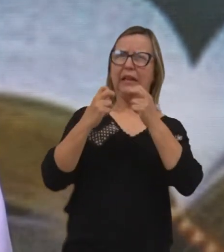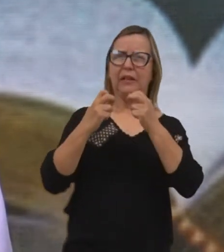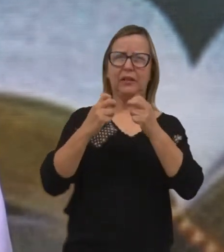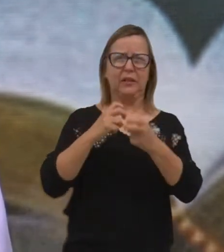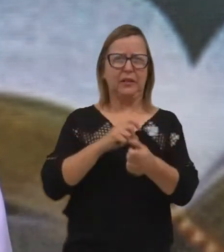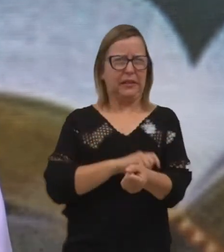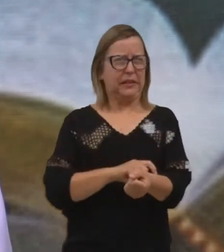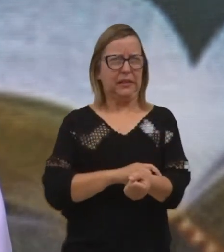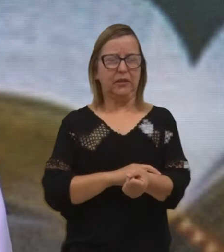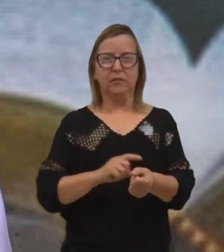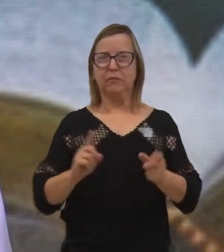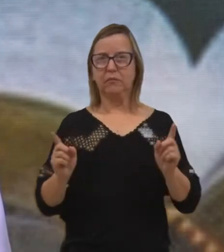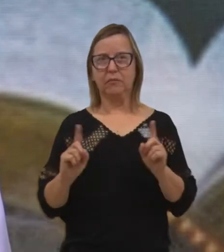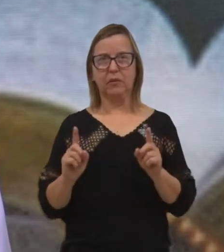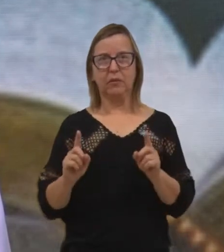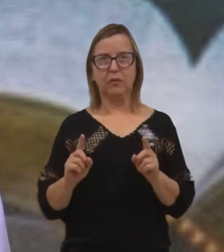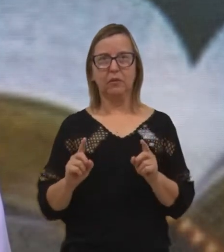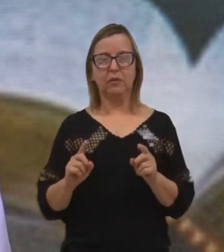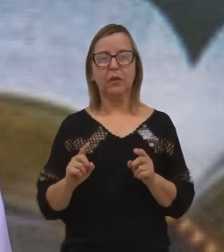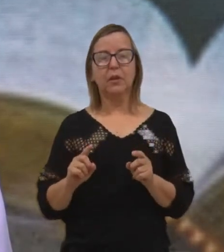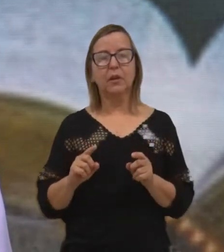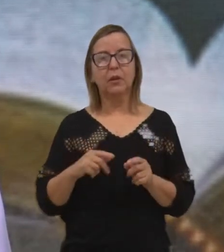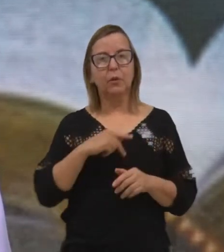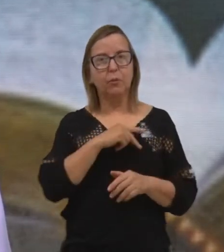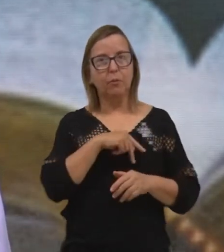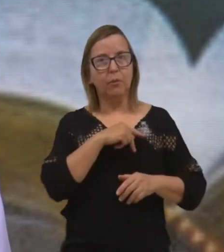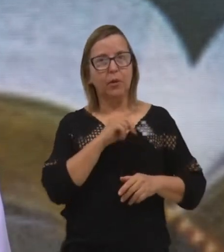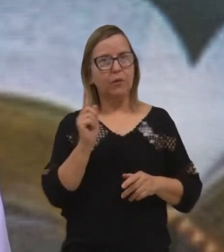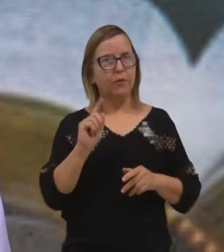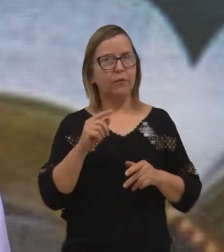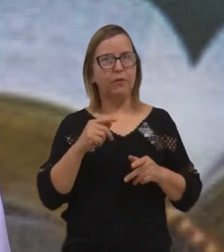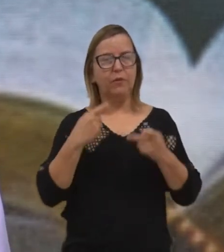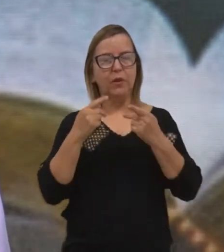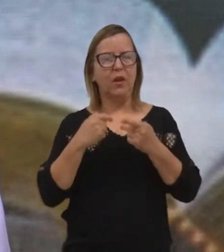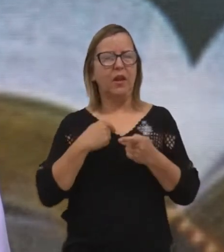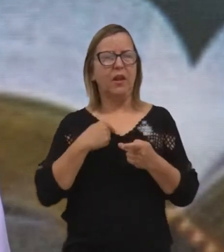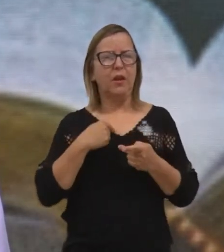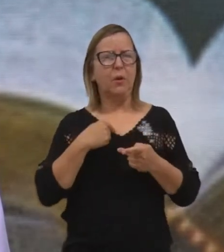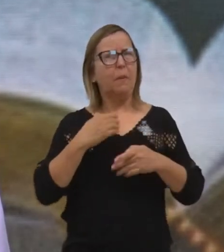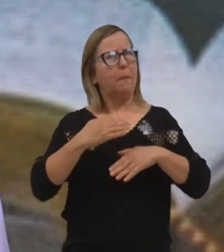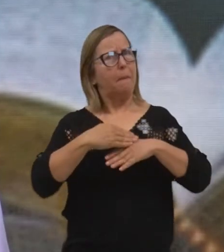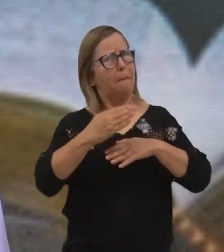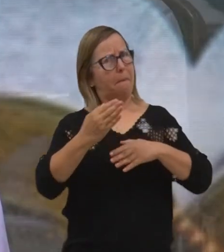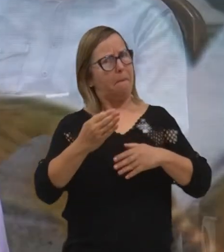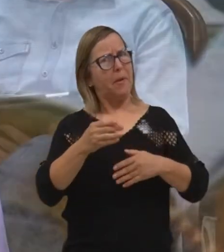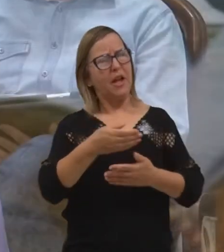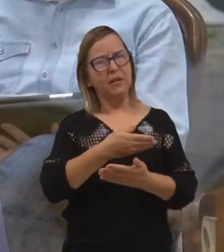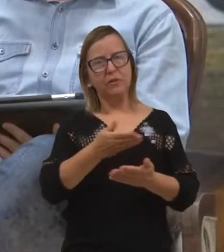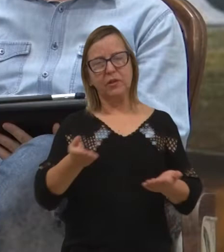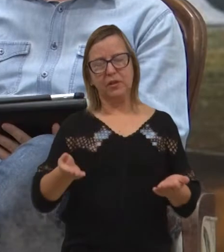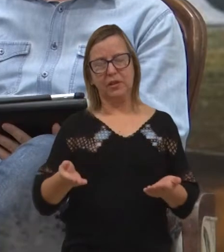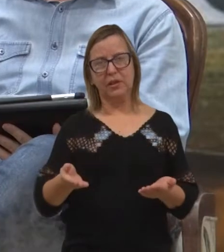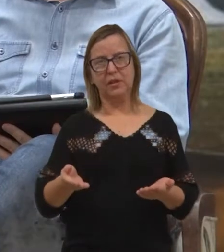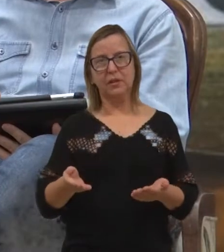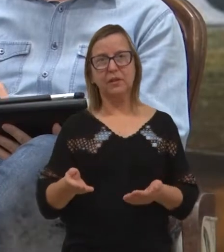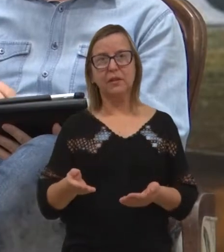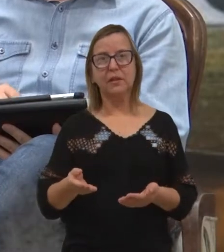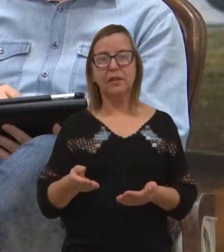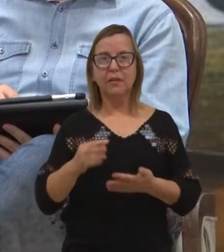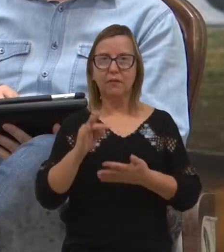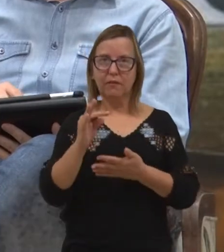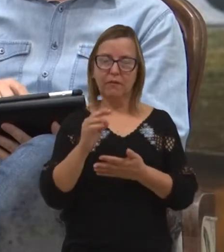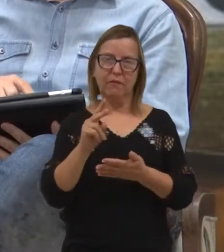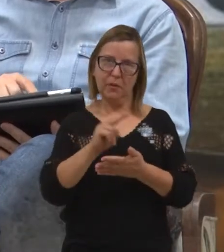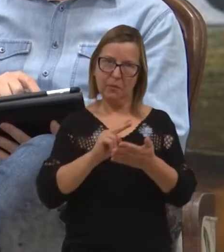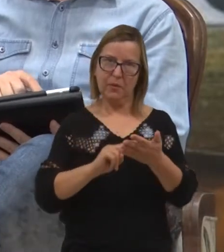assim: olha, eu sou mais do que vocês, vejamos então o que ele diz no capítulo 4, versículo